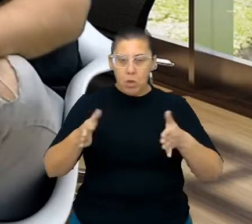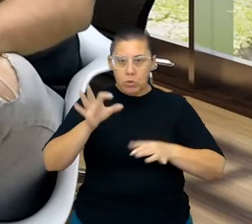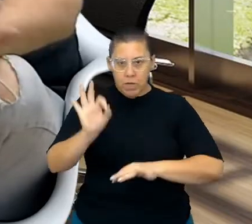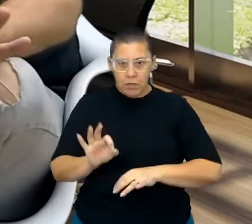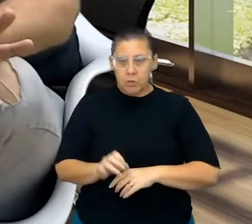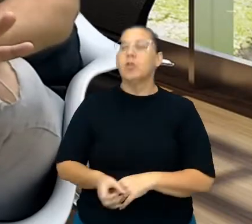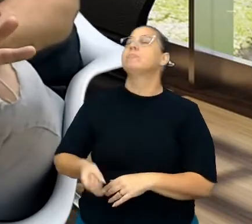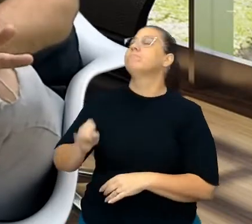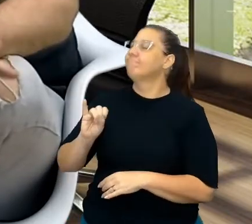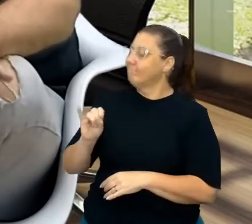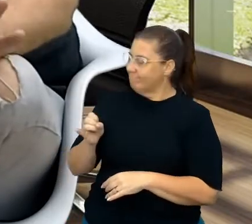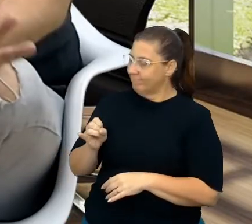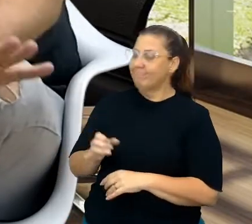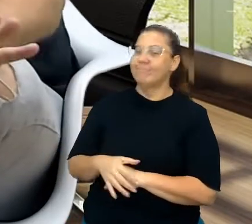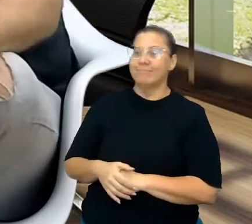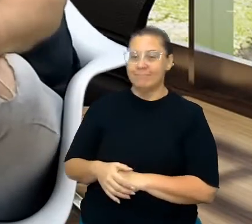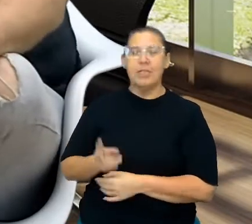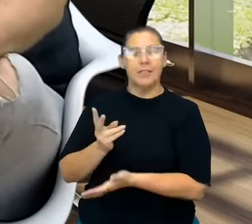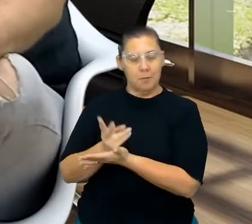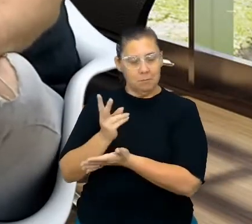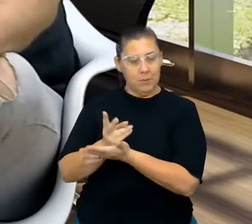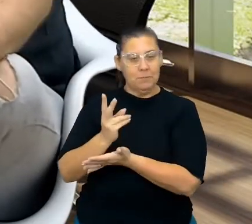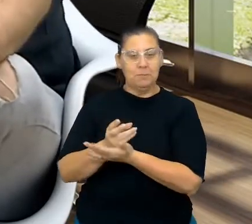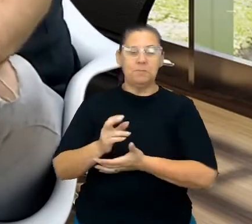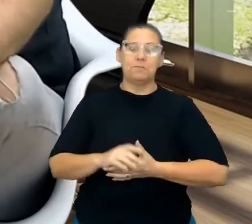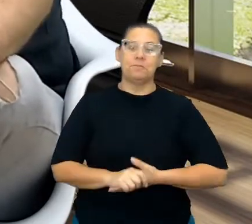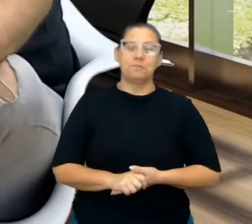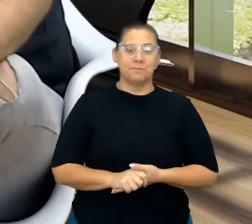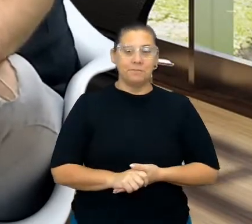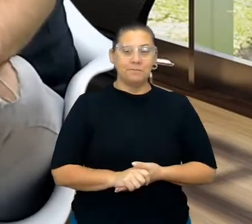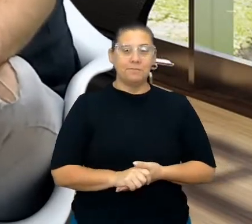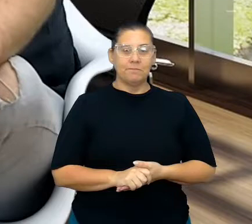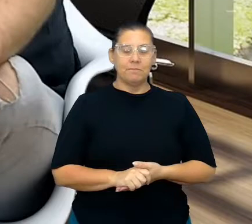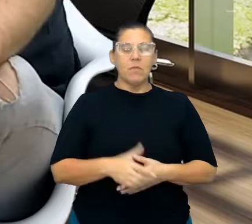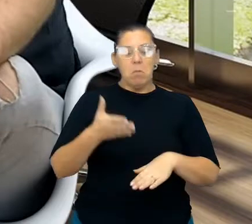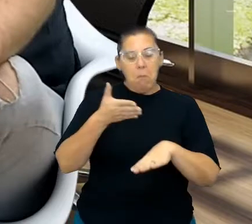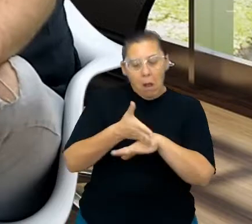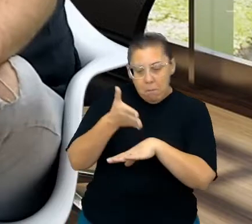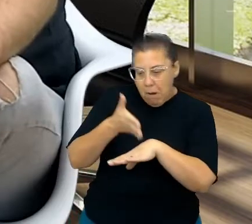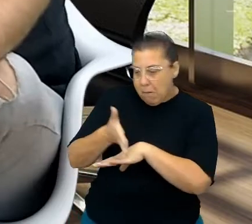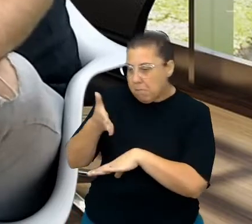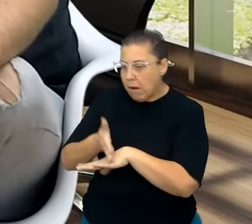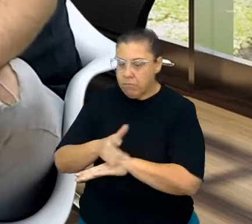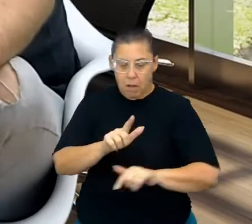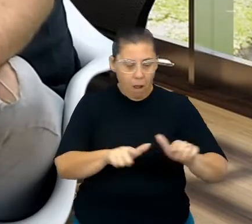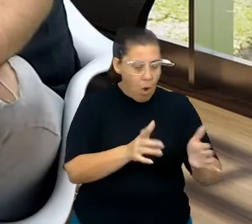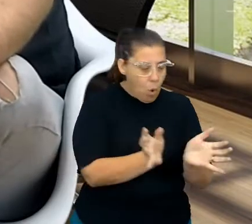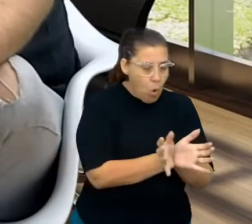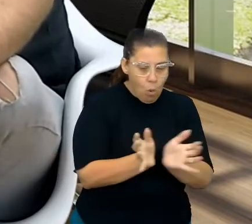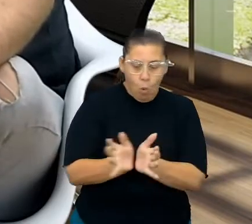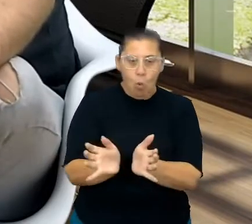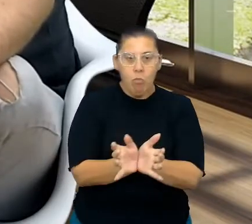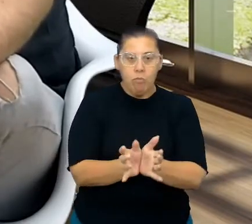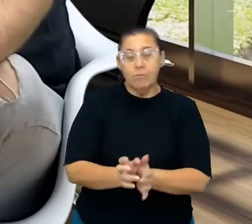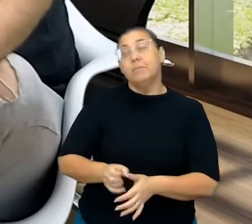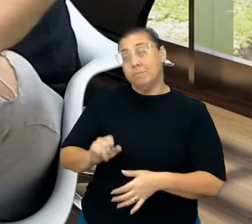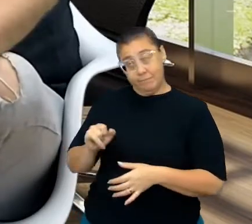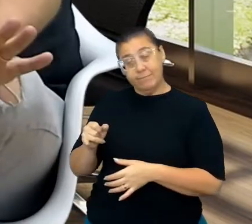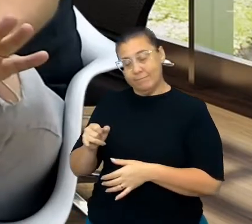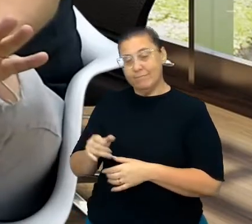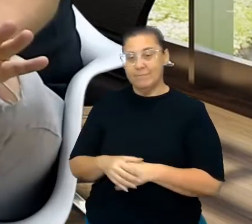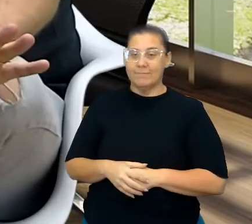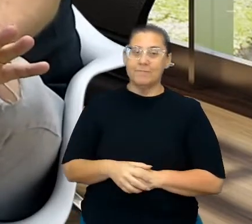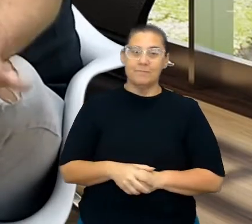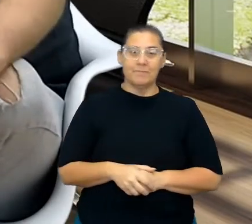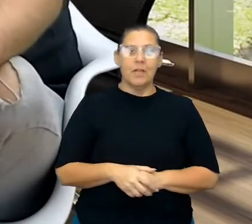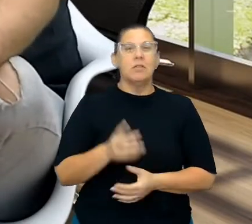Sim. Quase sempre? Quase sempre, então, ó, legal. Participei ativamente dos trabalhos em grupo? Sim. Quase